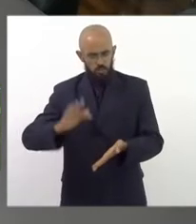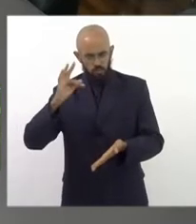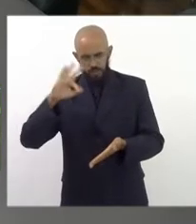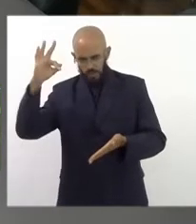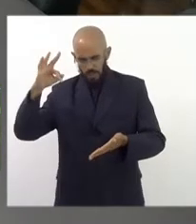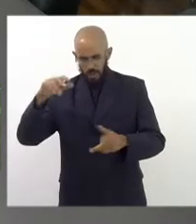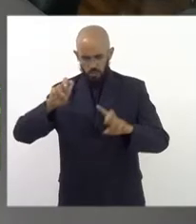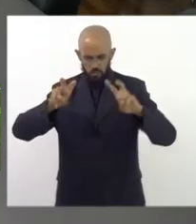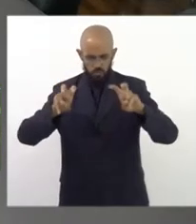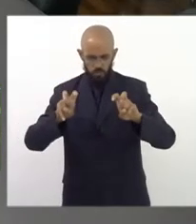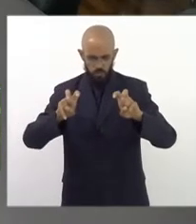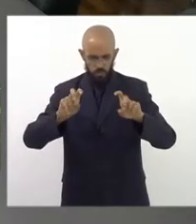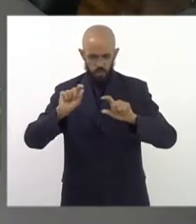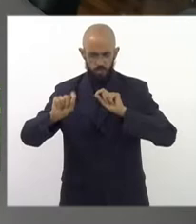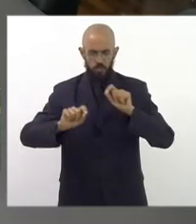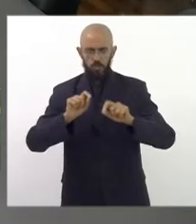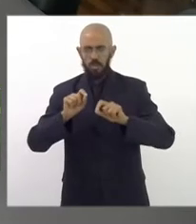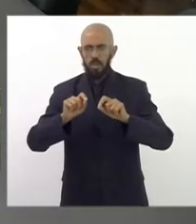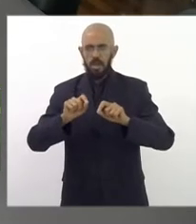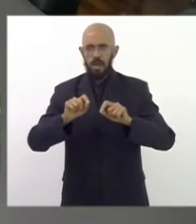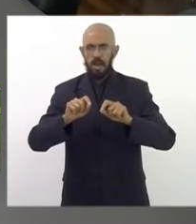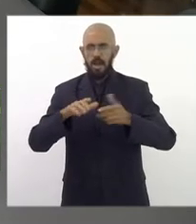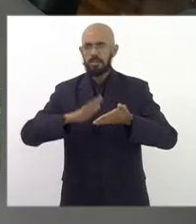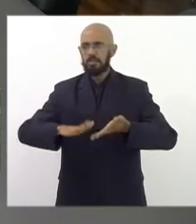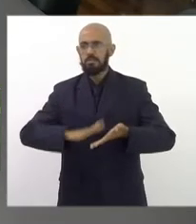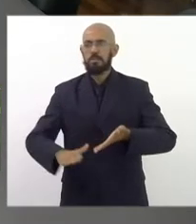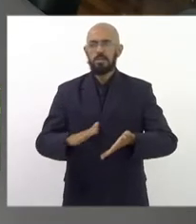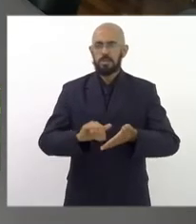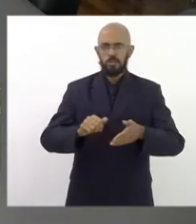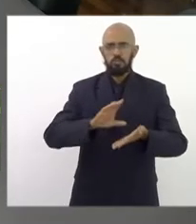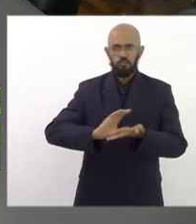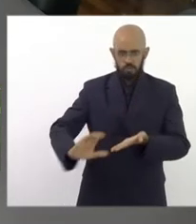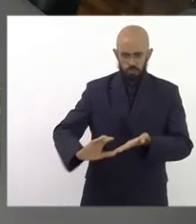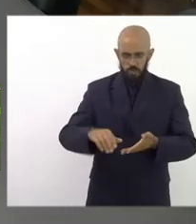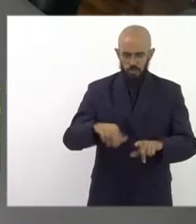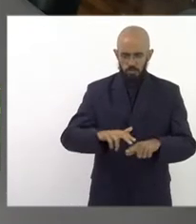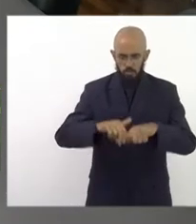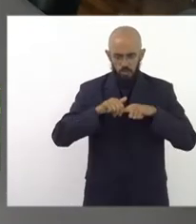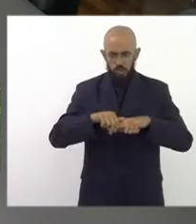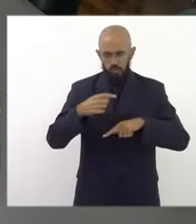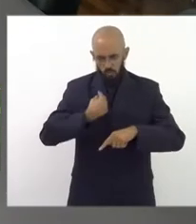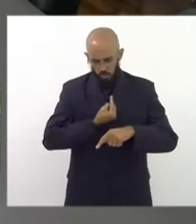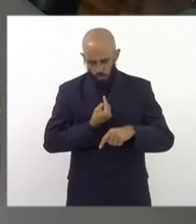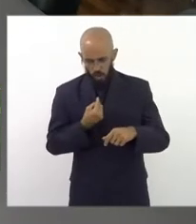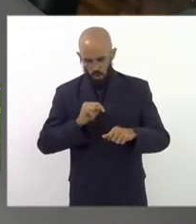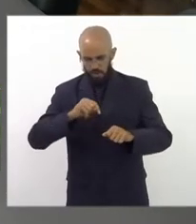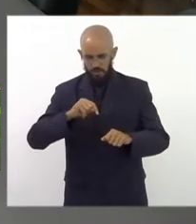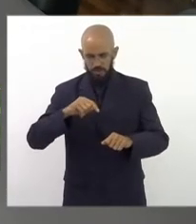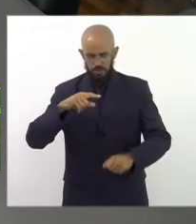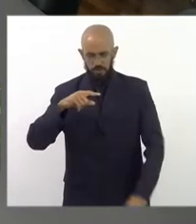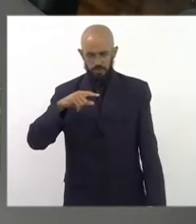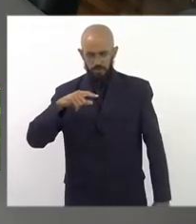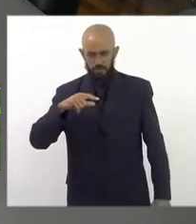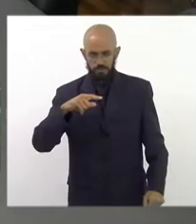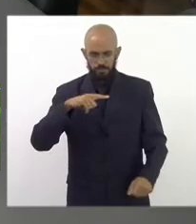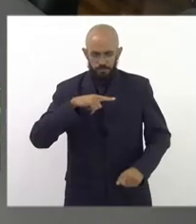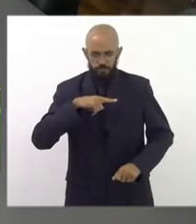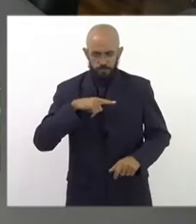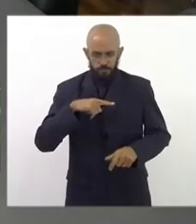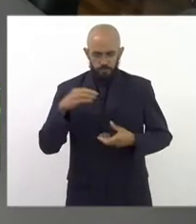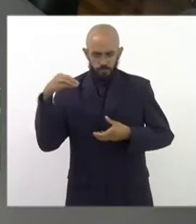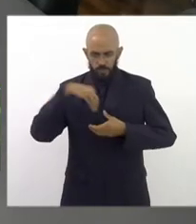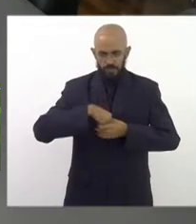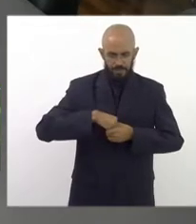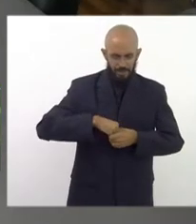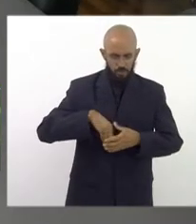que diz respeito à despesa de investimentos. E, portanto, nós estaríamos dentro do que